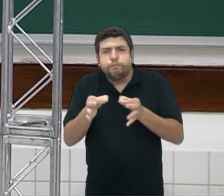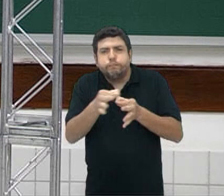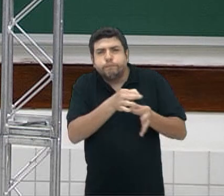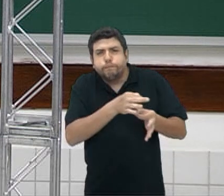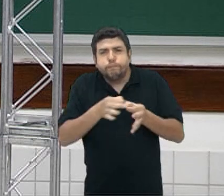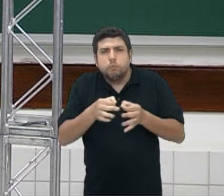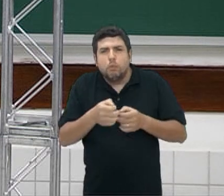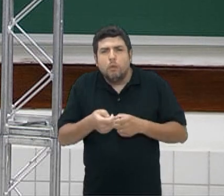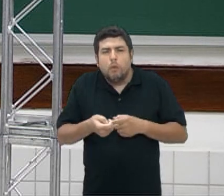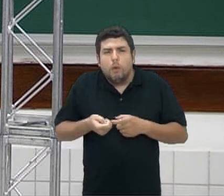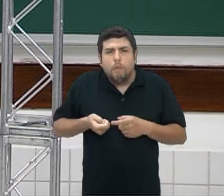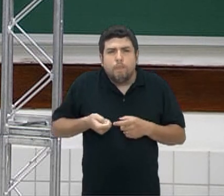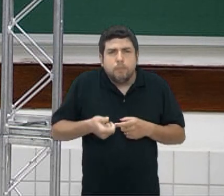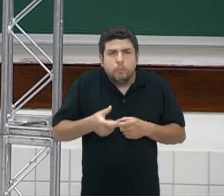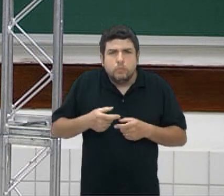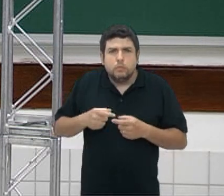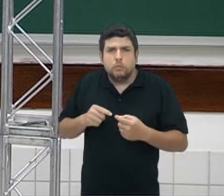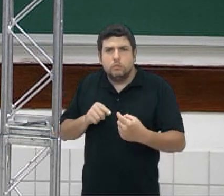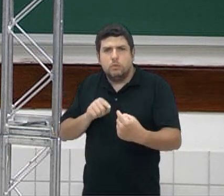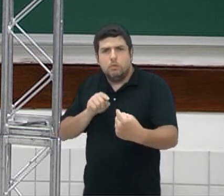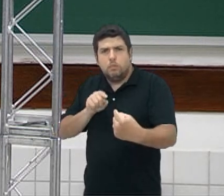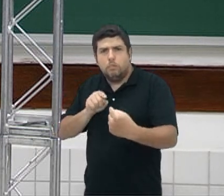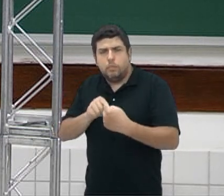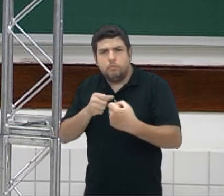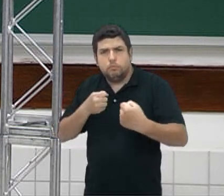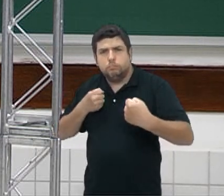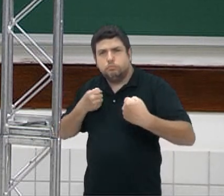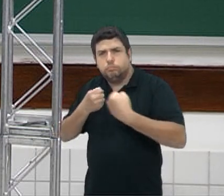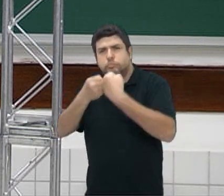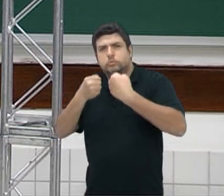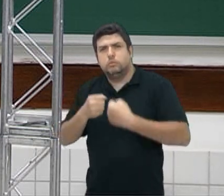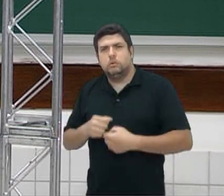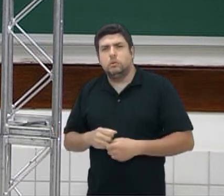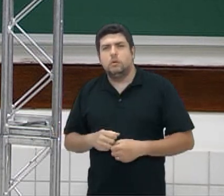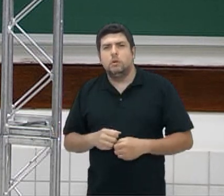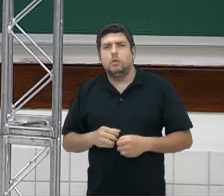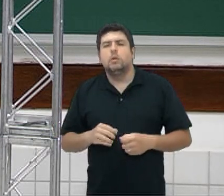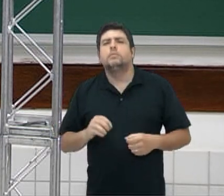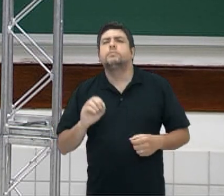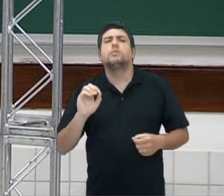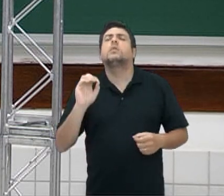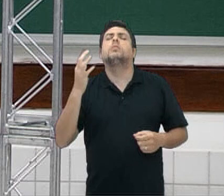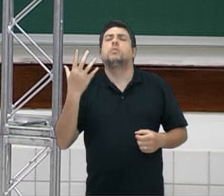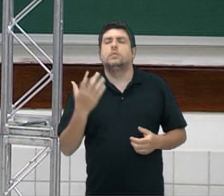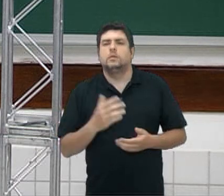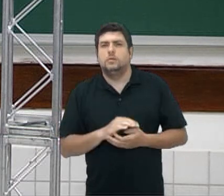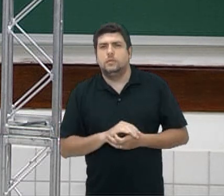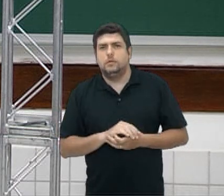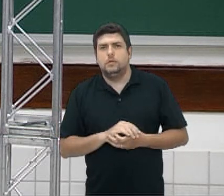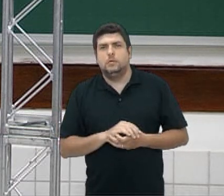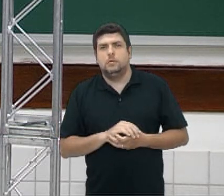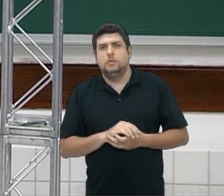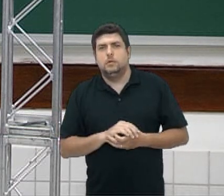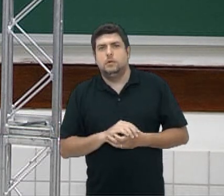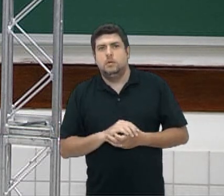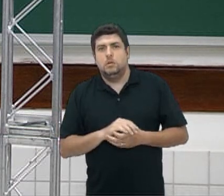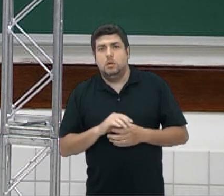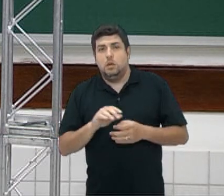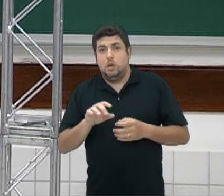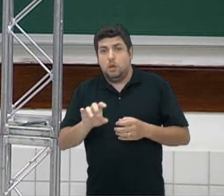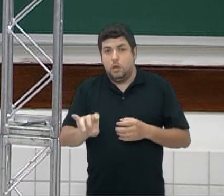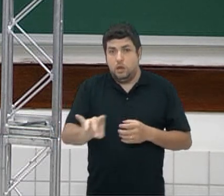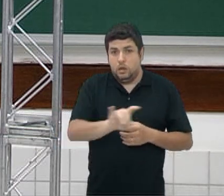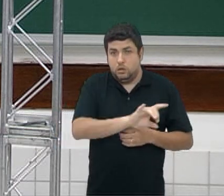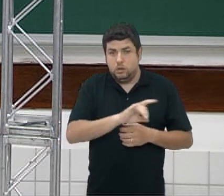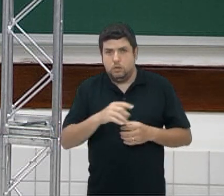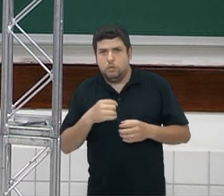um corpo em movimento e tem uma colisão, por exemplo. O que que acontece, né? Cada corpo, cada objeto,